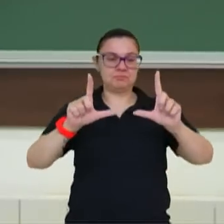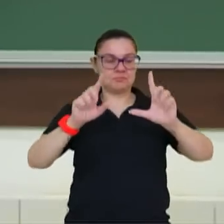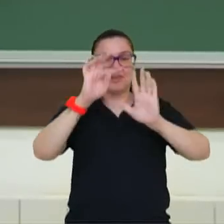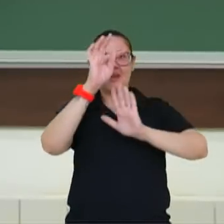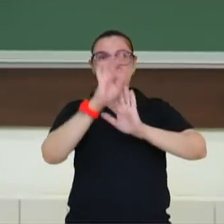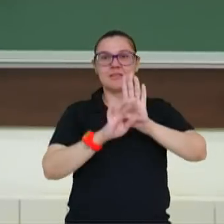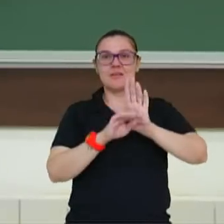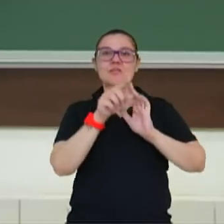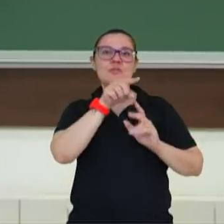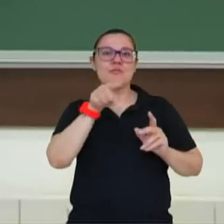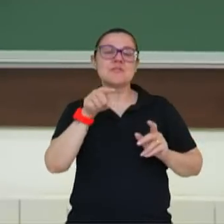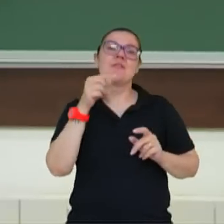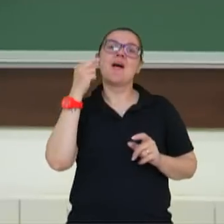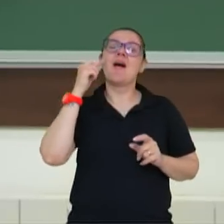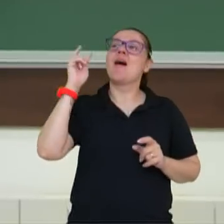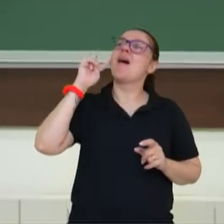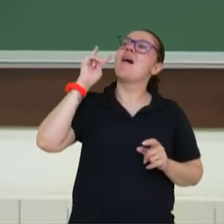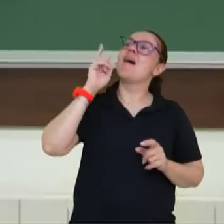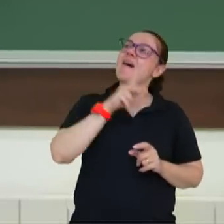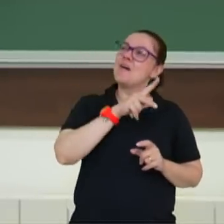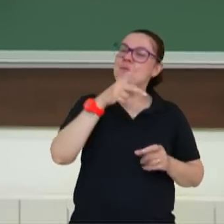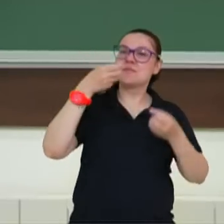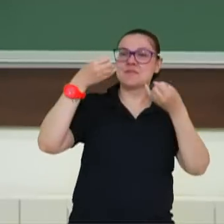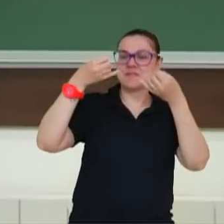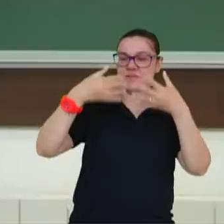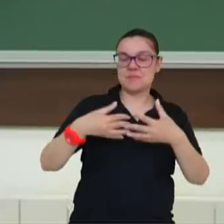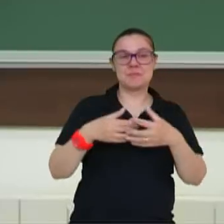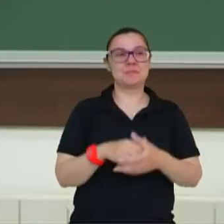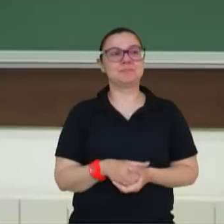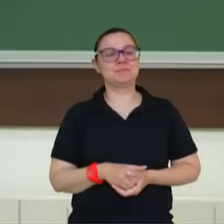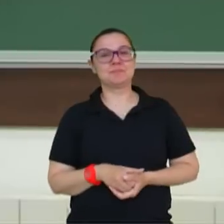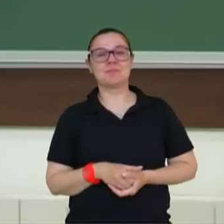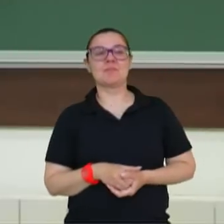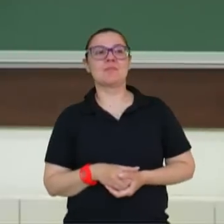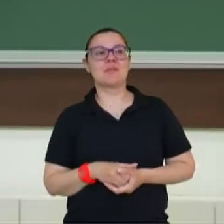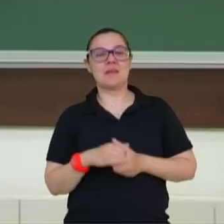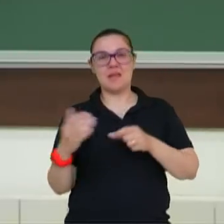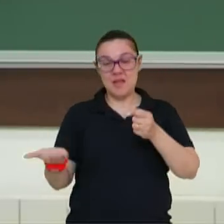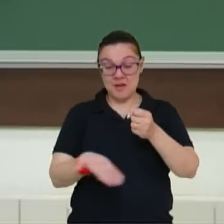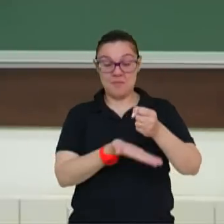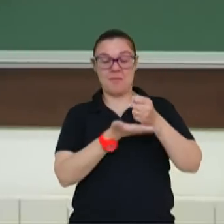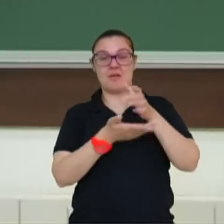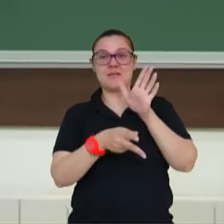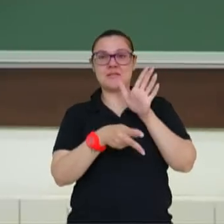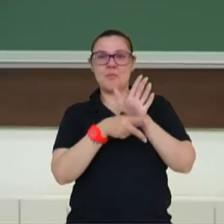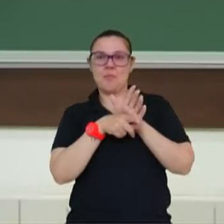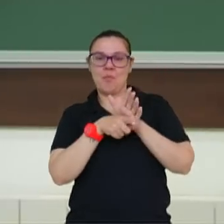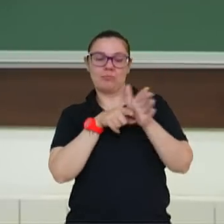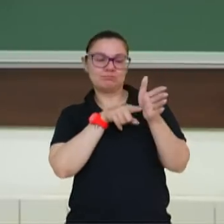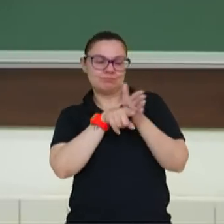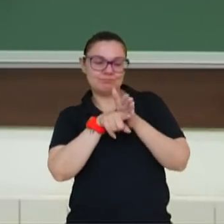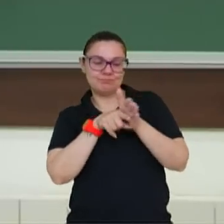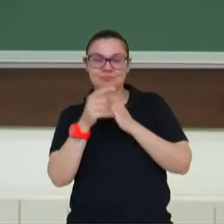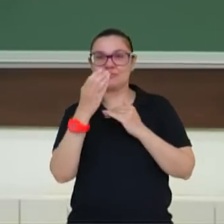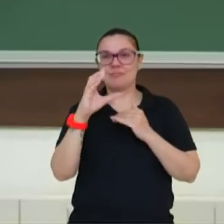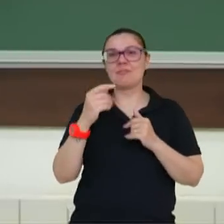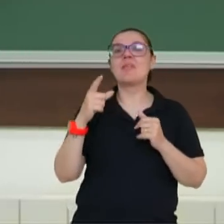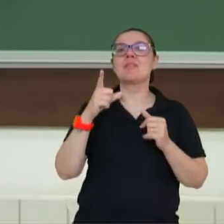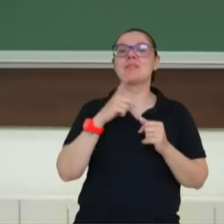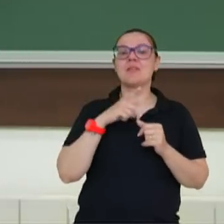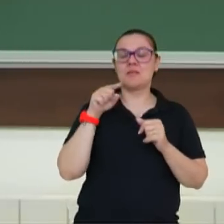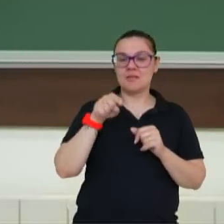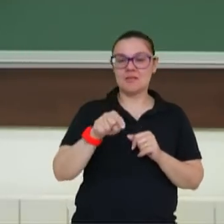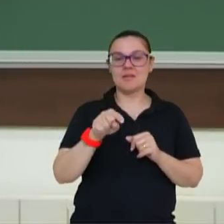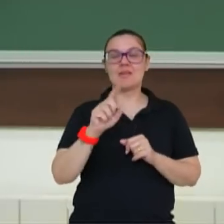assim, vocês vão se lembrar que quando ele está baseado em coletas de dados científicos, ele se